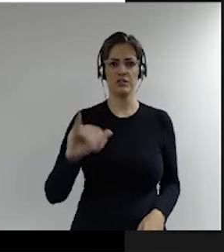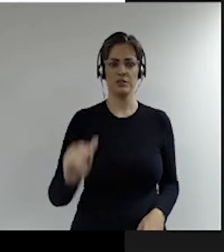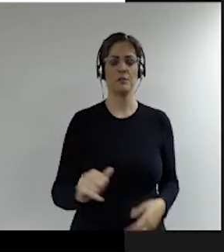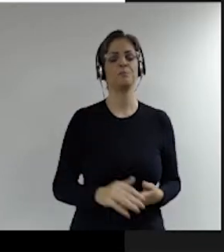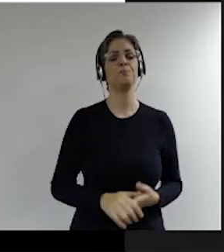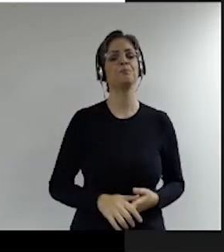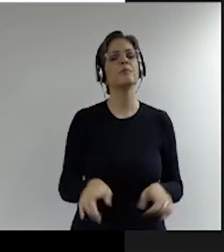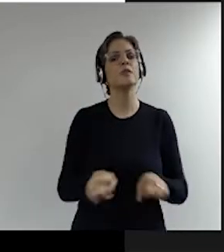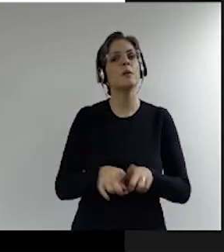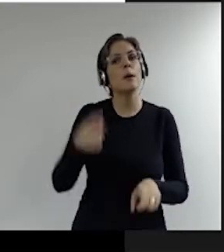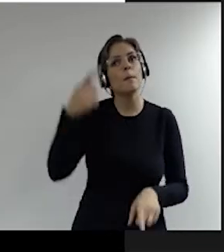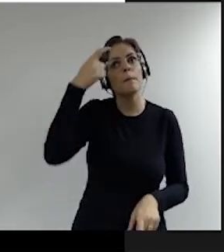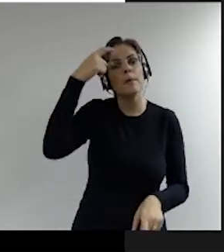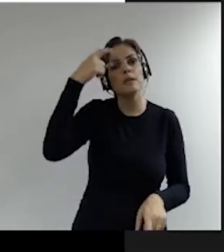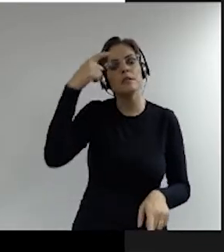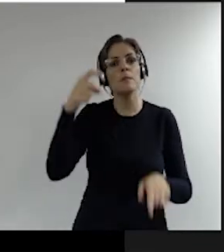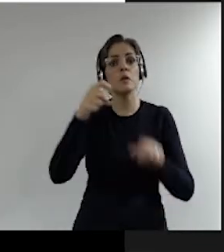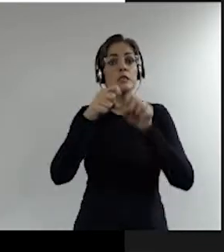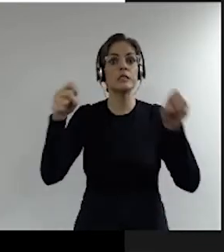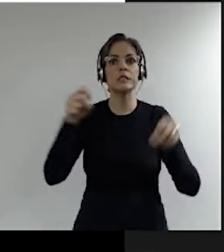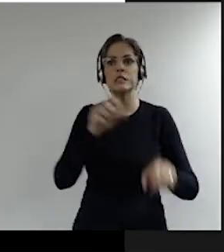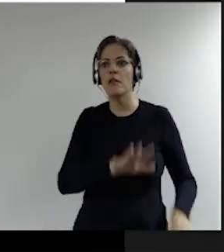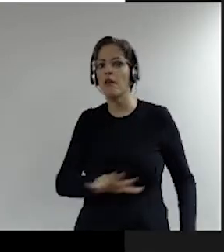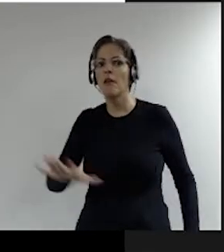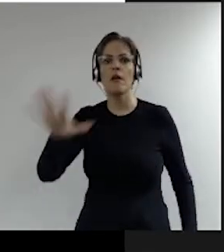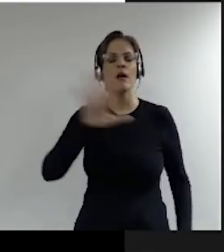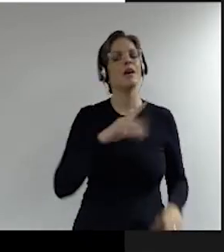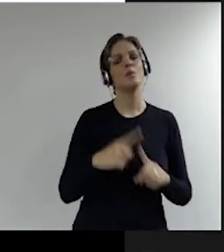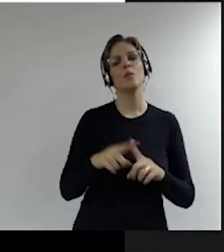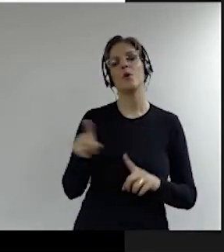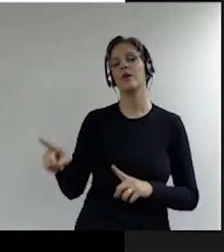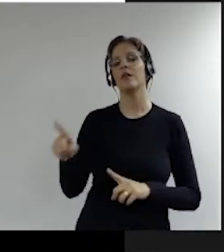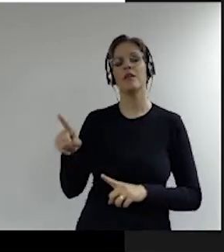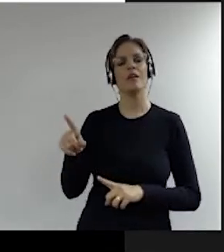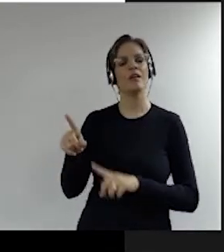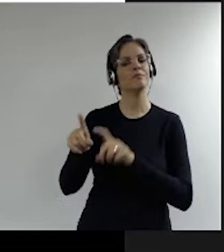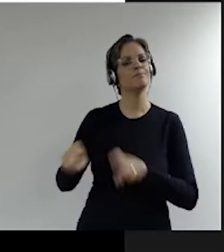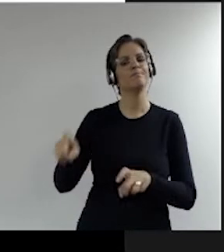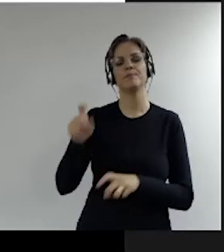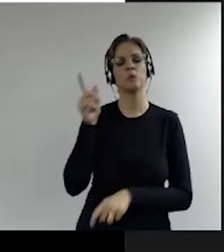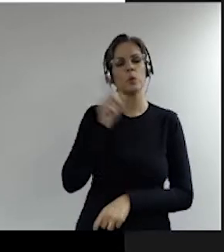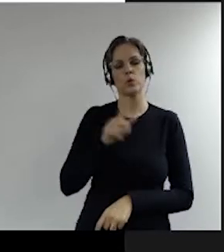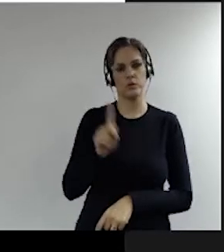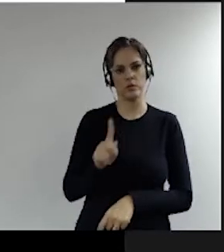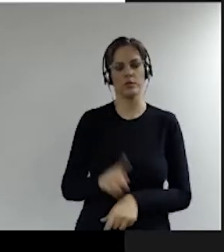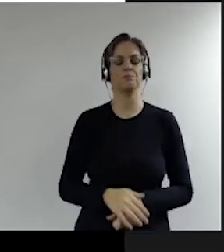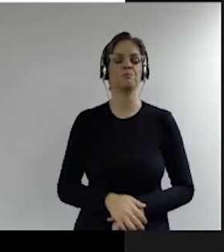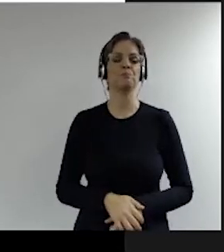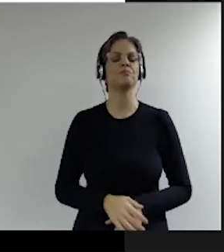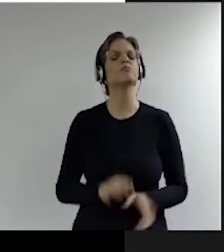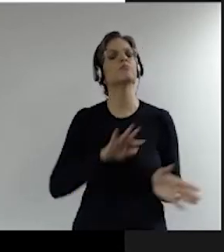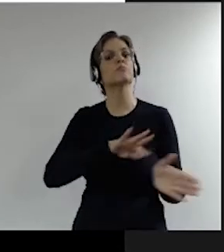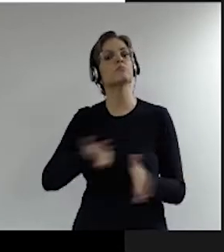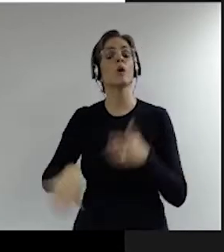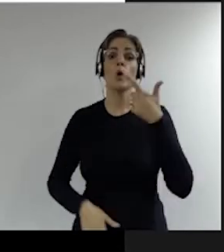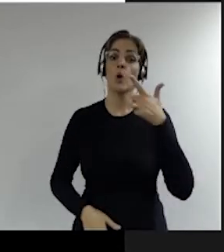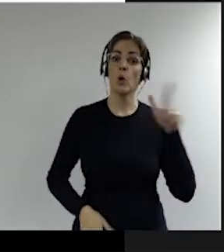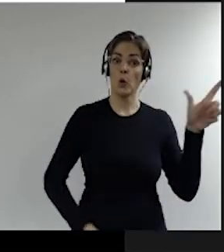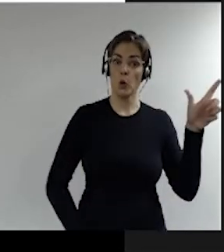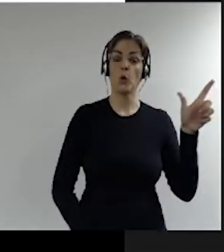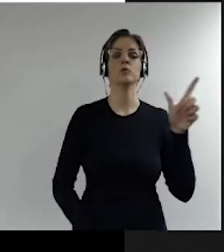pensamento sistêmico, porque isso os robôs também não são capazes de fazer. Há uma outra